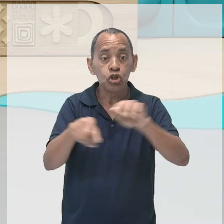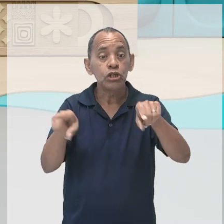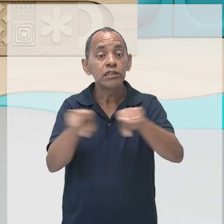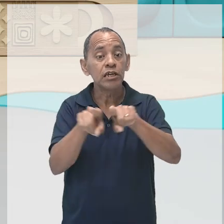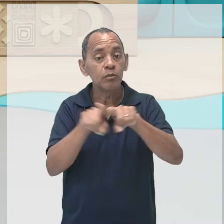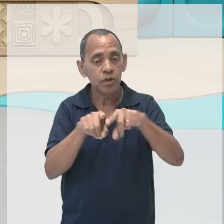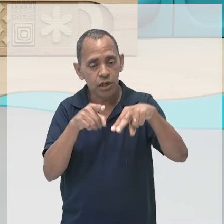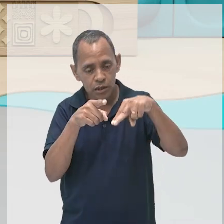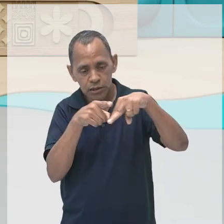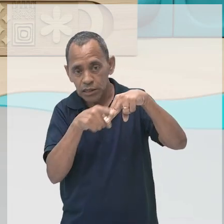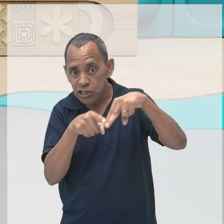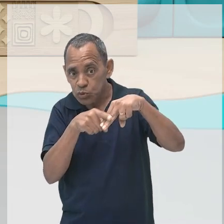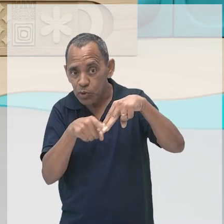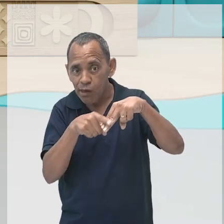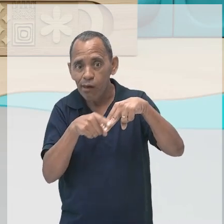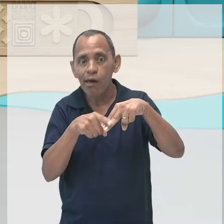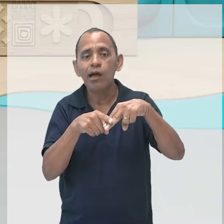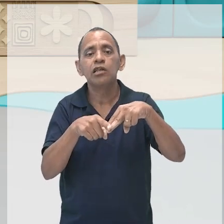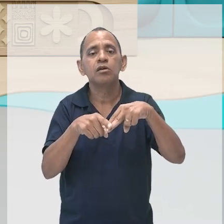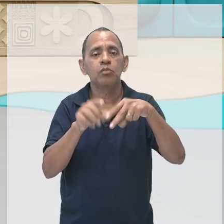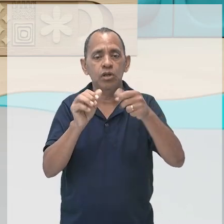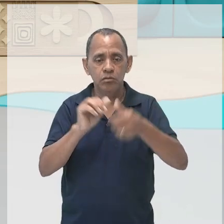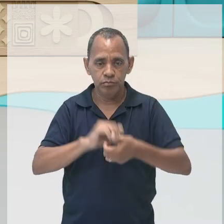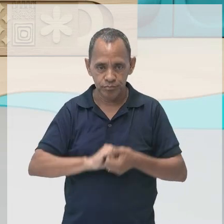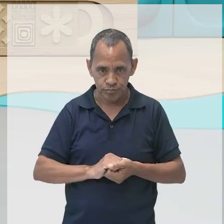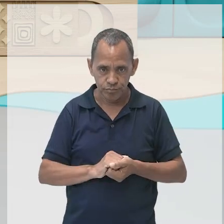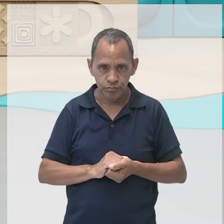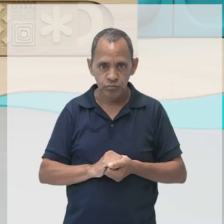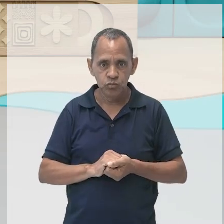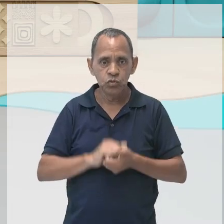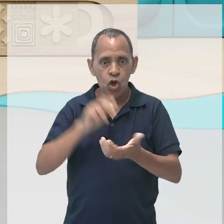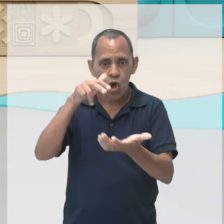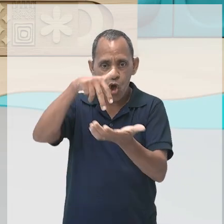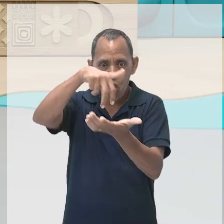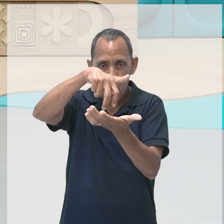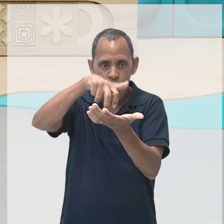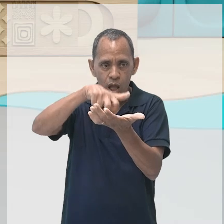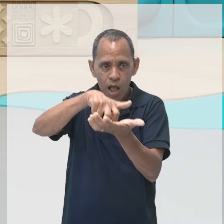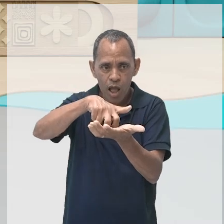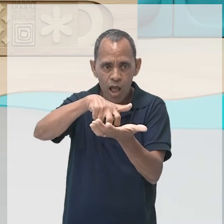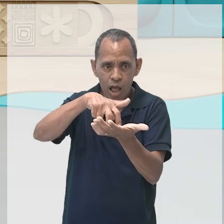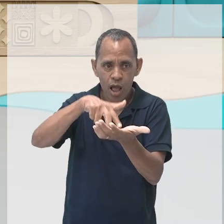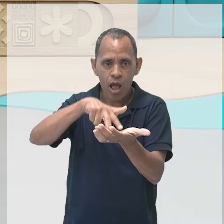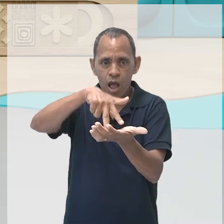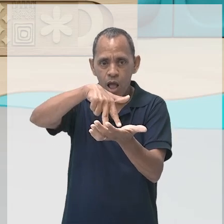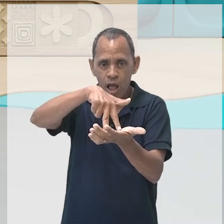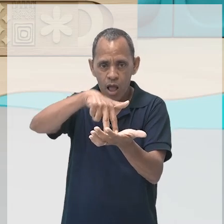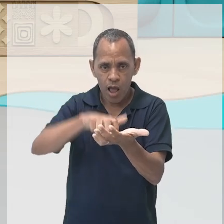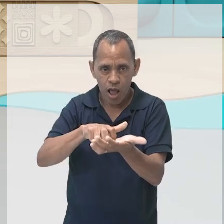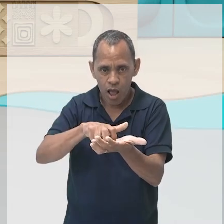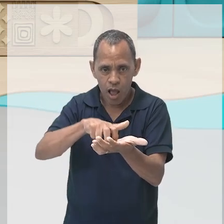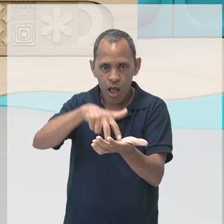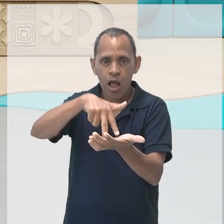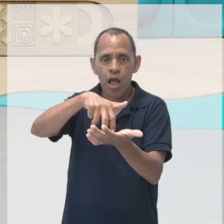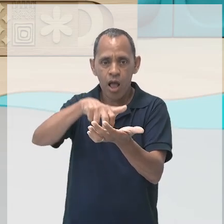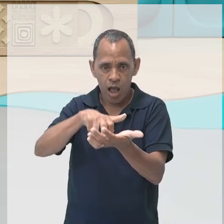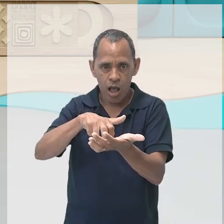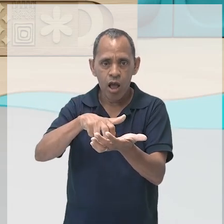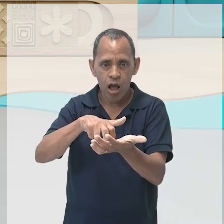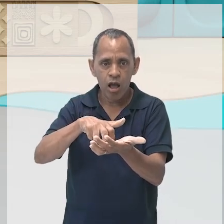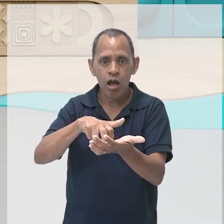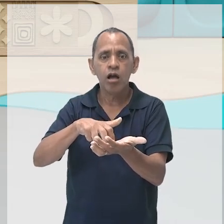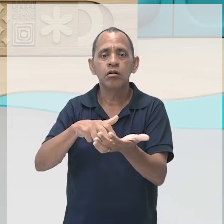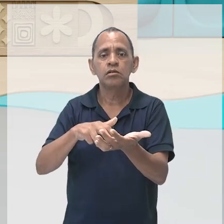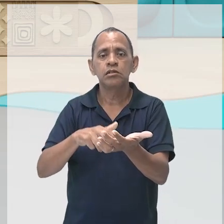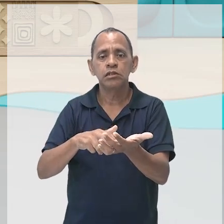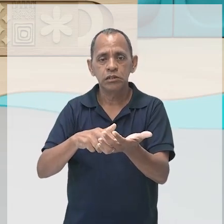utilizadas, por exemplo, para fazer ali agachamento, onde você coloca essas barras aqui na altura do ombro, né, e faz